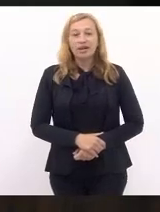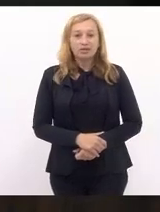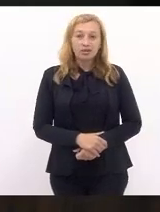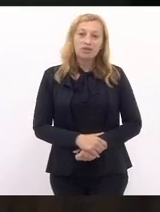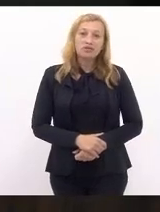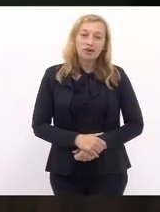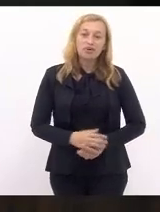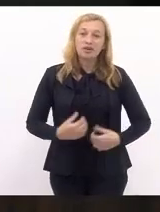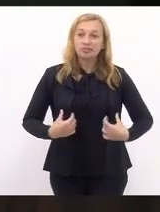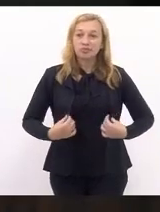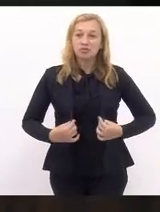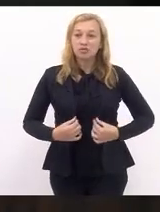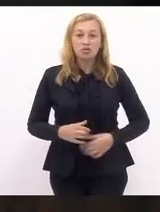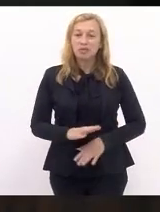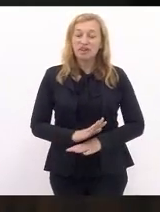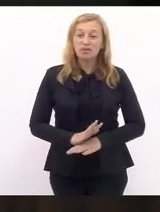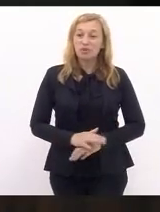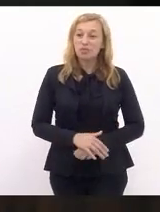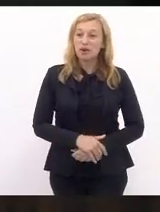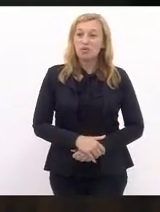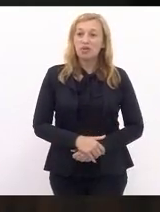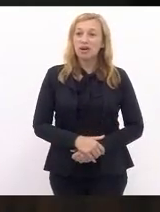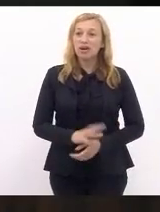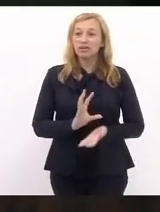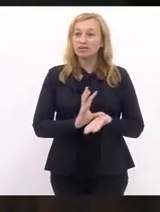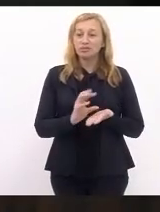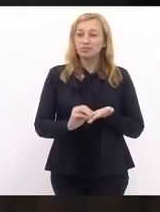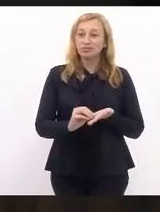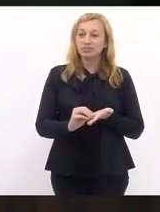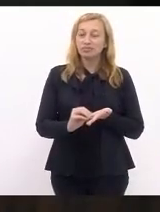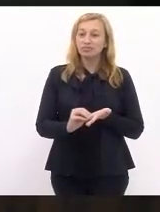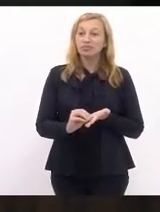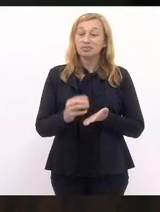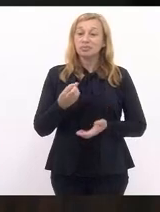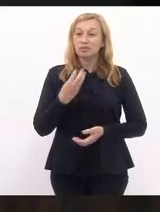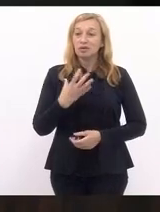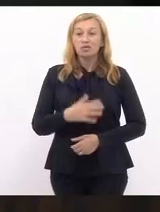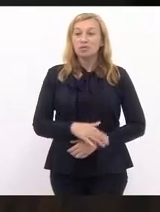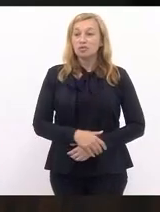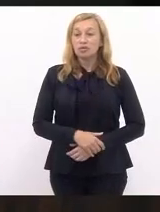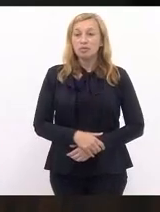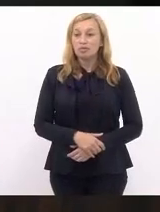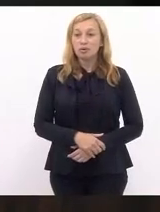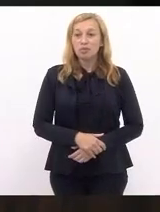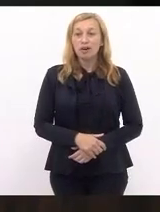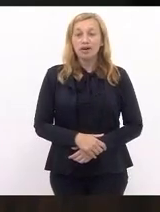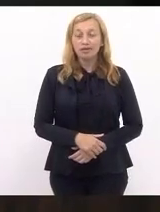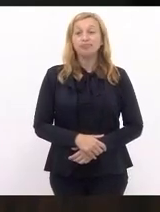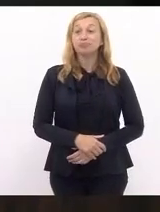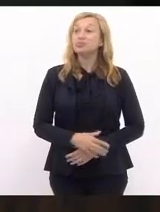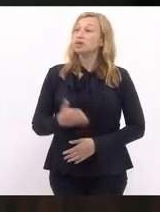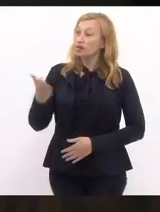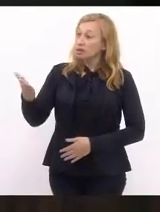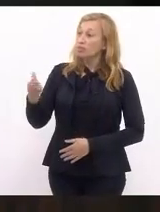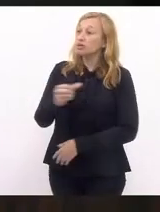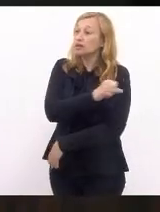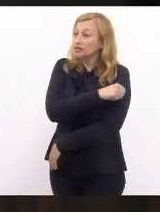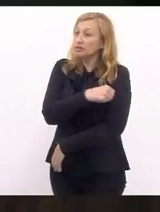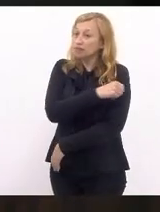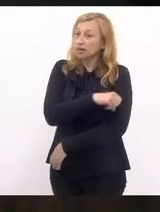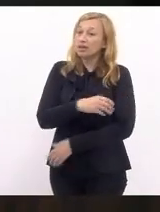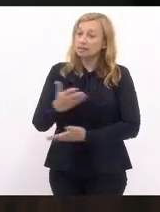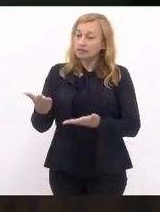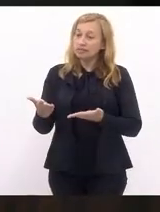então ata é muito muito muito breve Tá bom então deputada enfermeira